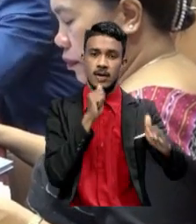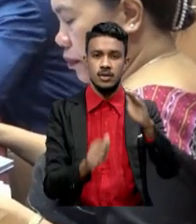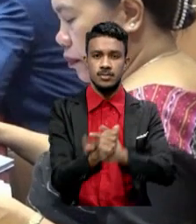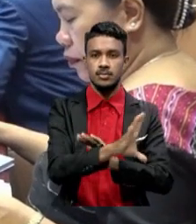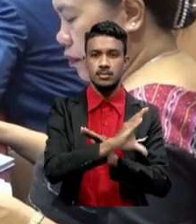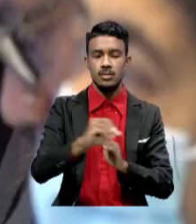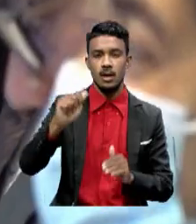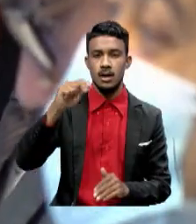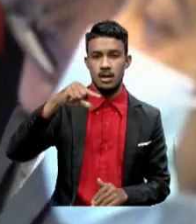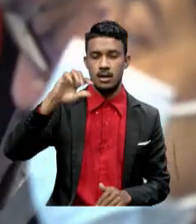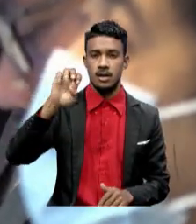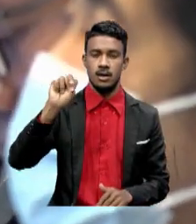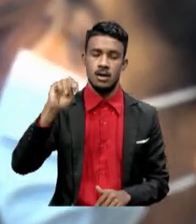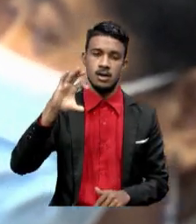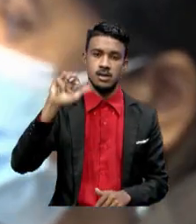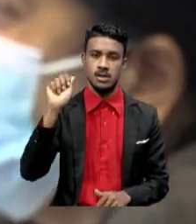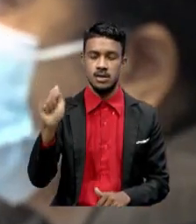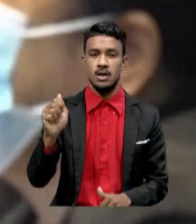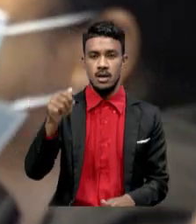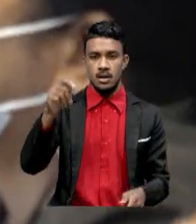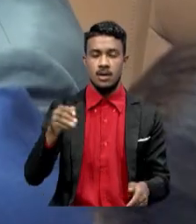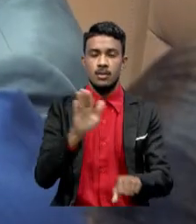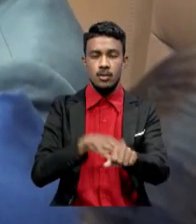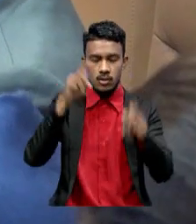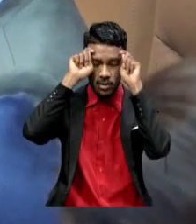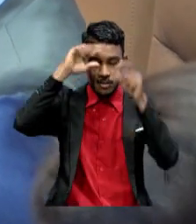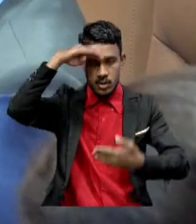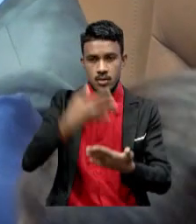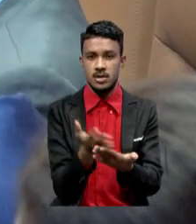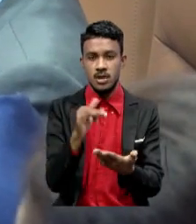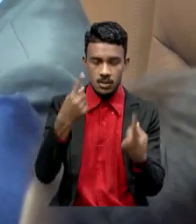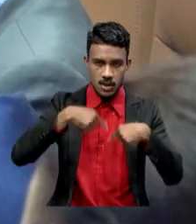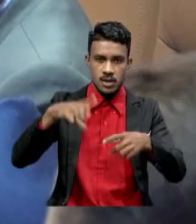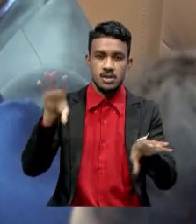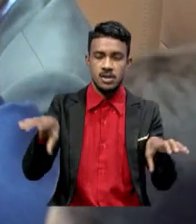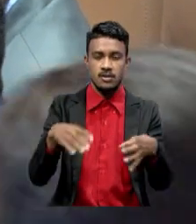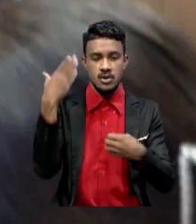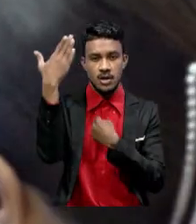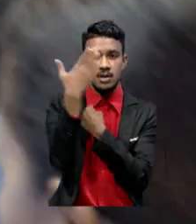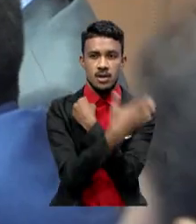agência ida nebe haruka Timoroan sira ba servisu iha railior liliu sira nebe ba iha Abu Dhabi